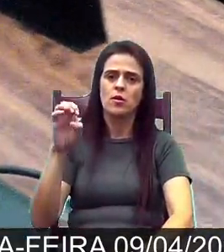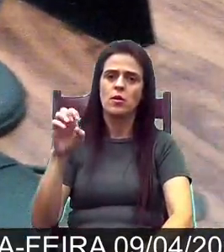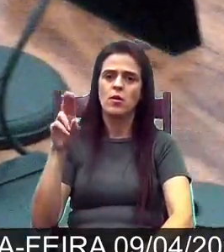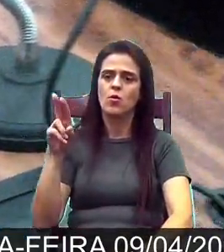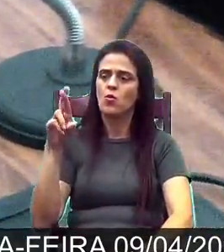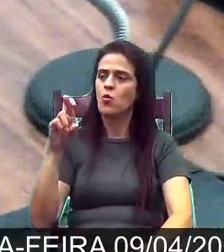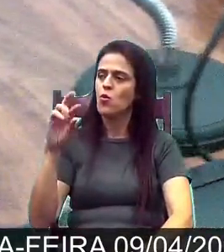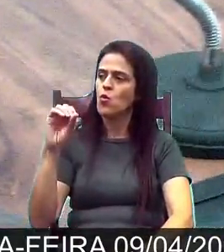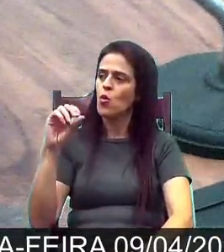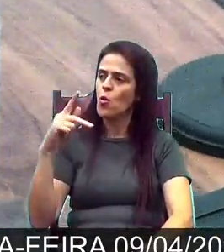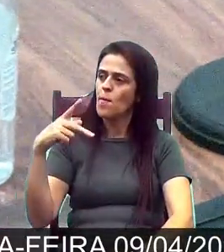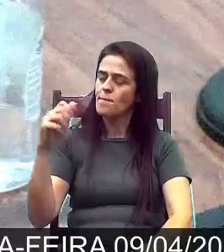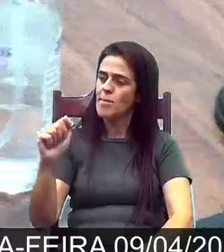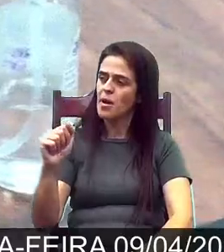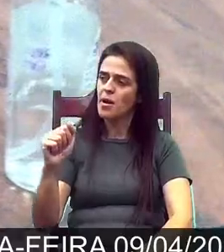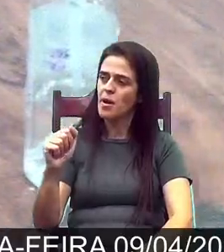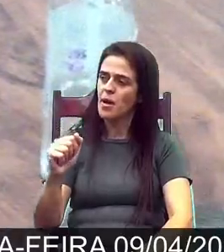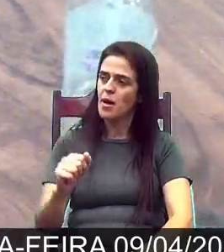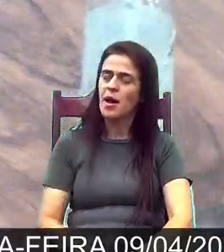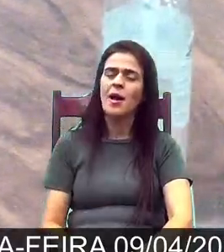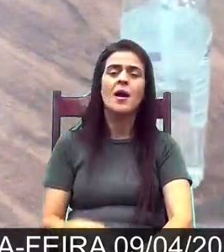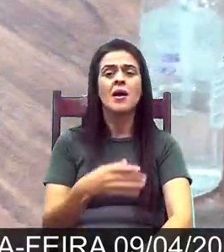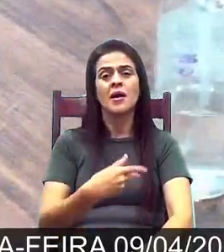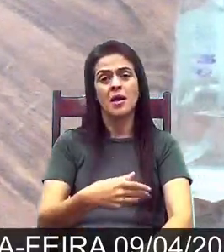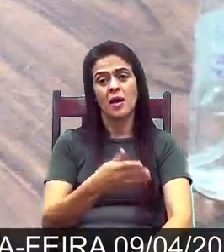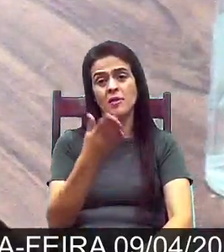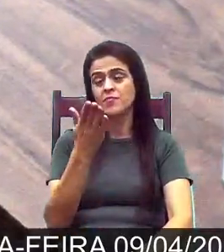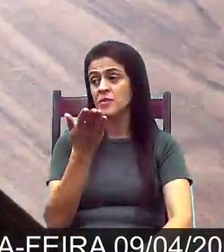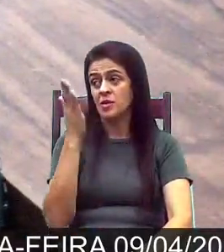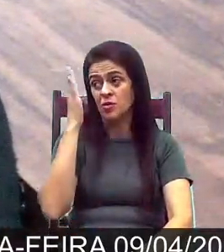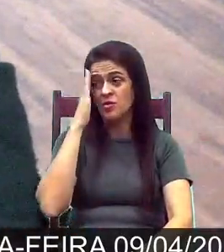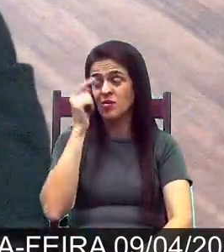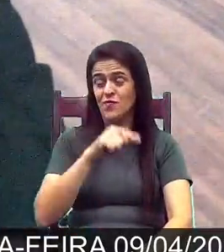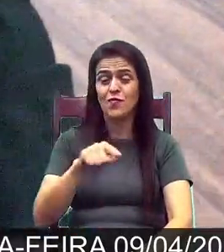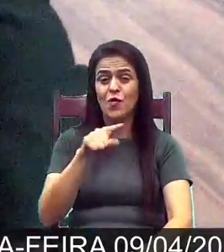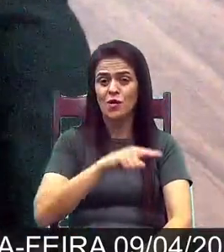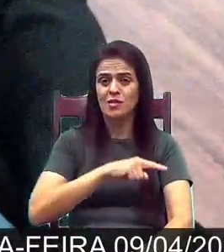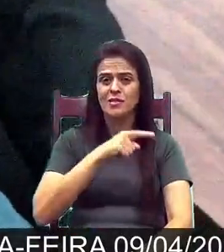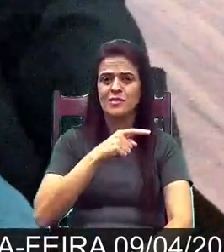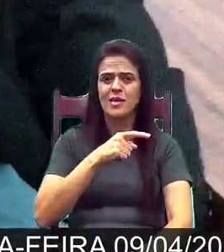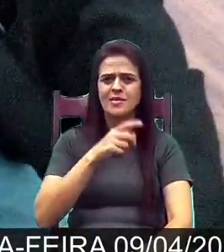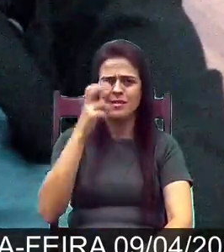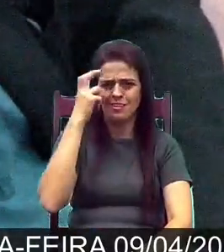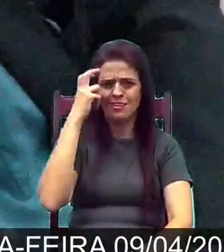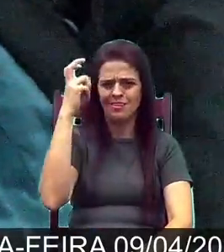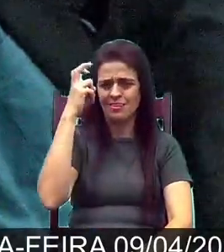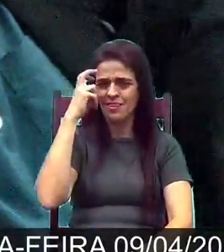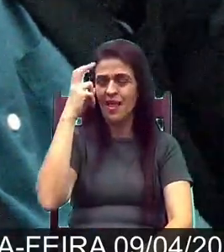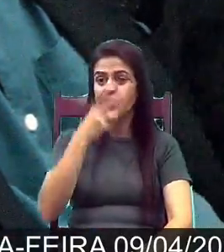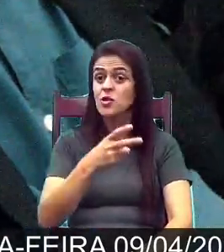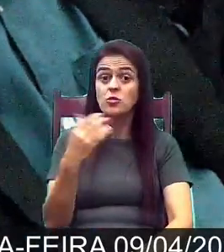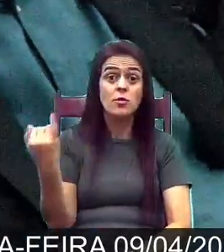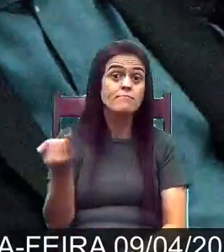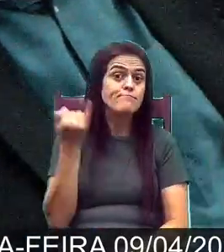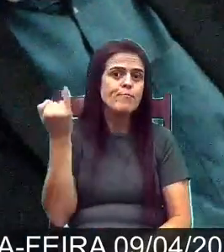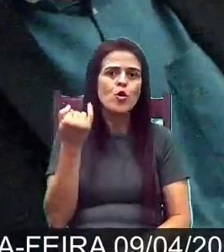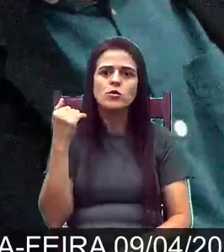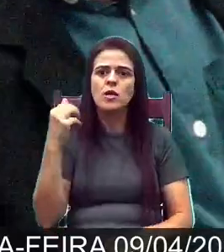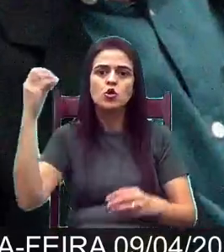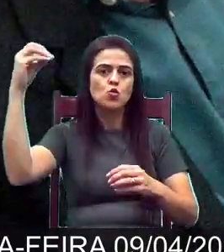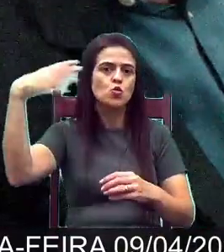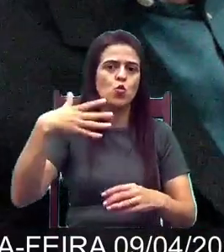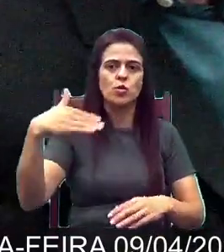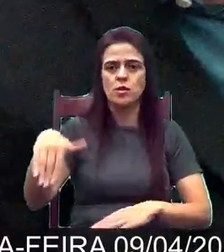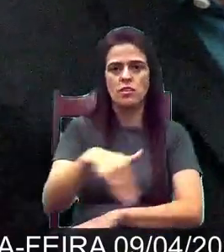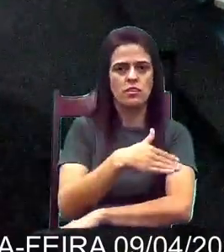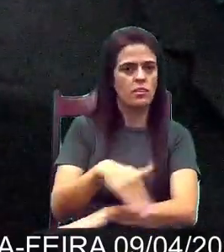É lógico que eles são muito inteligentes, né? Isso aqui é mais do que importante,